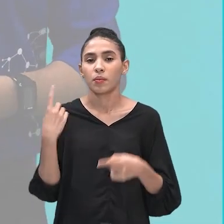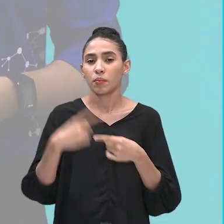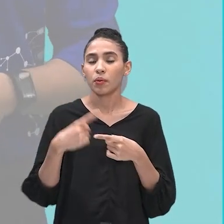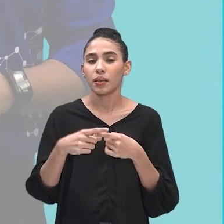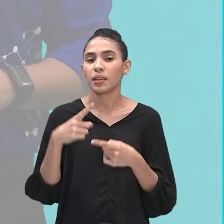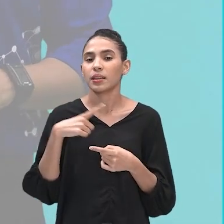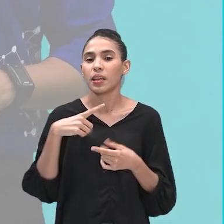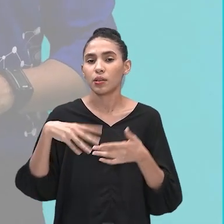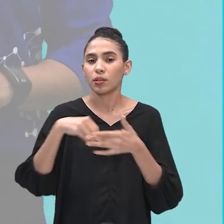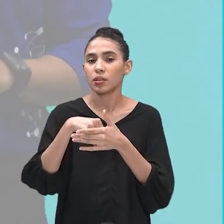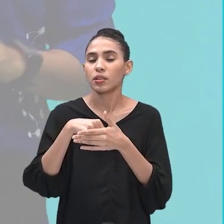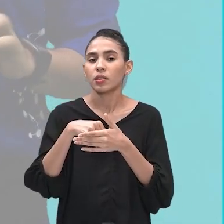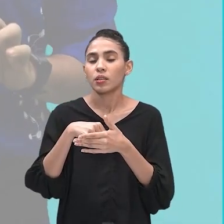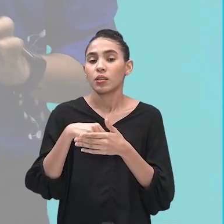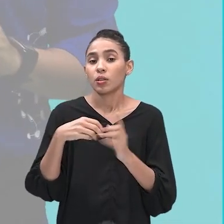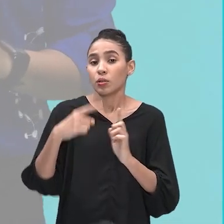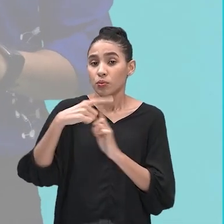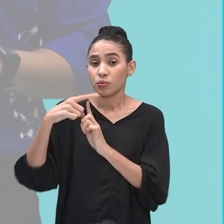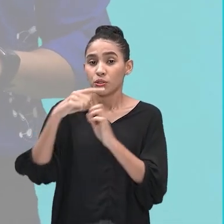a um tipo de conclusão